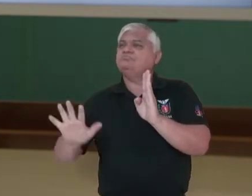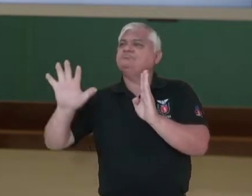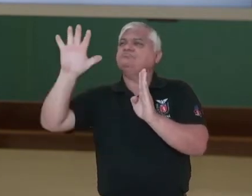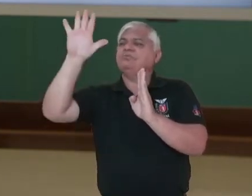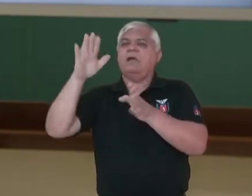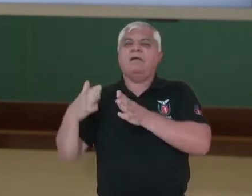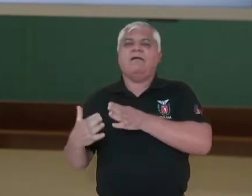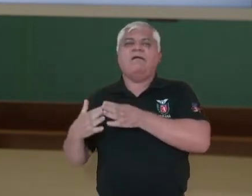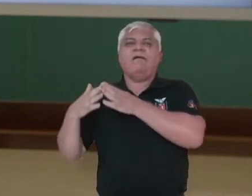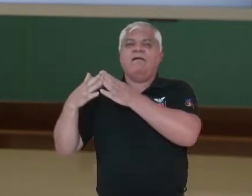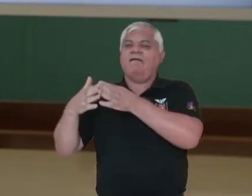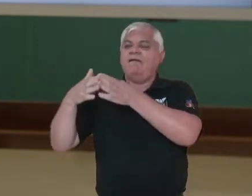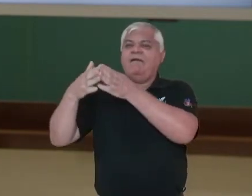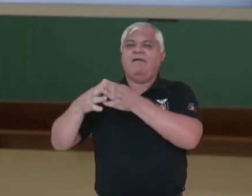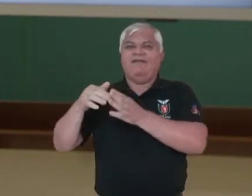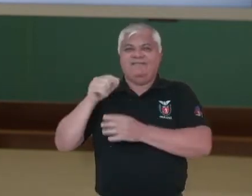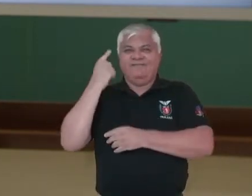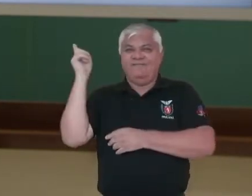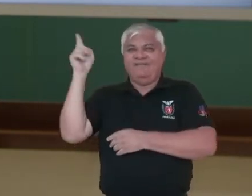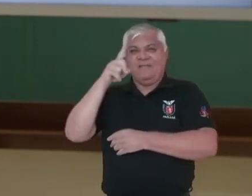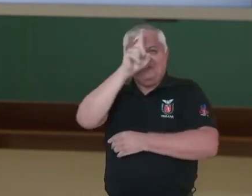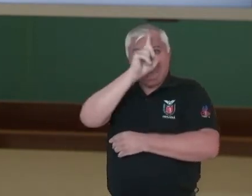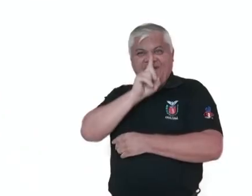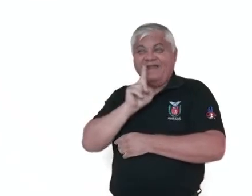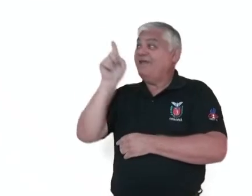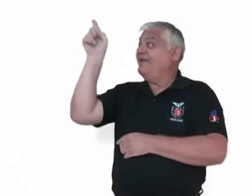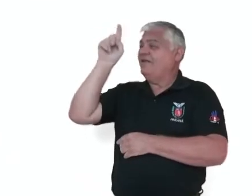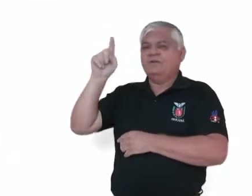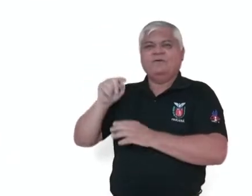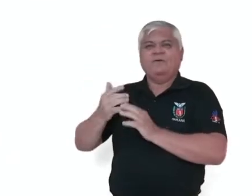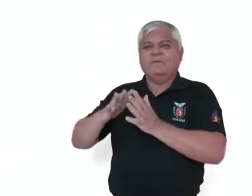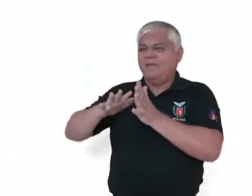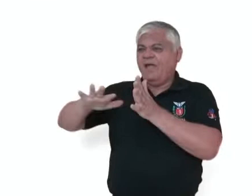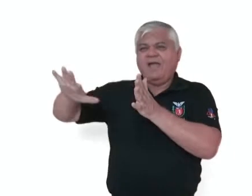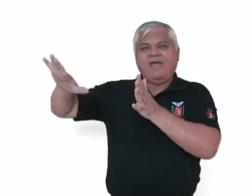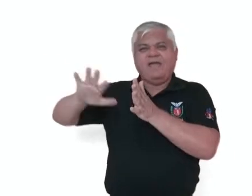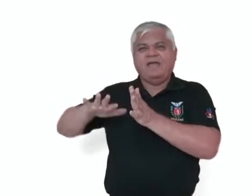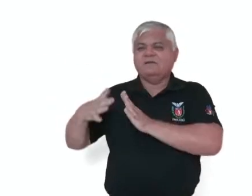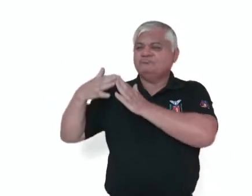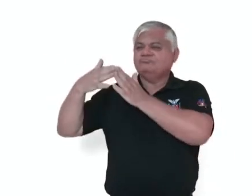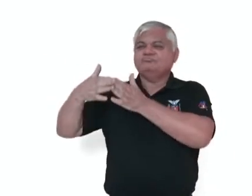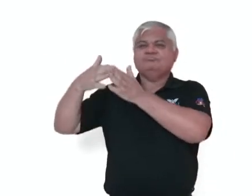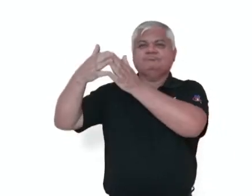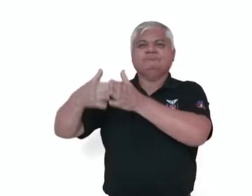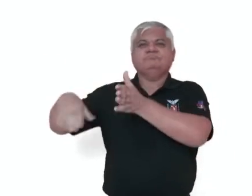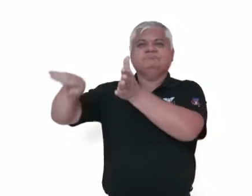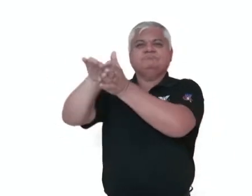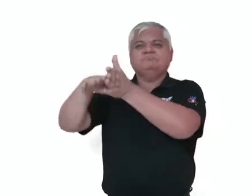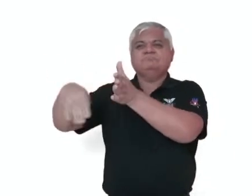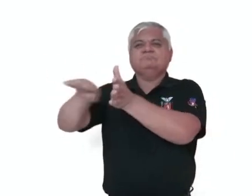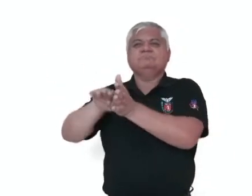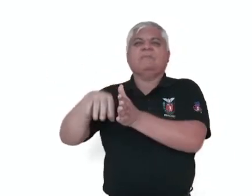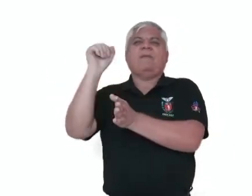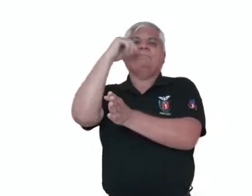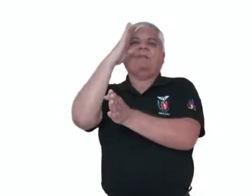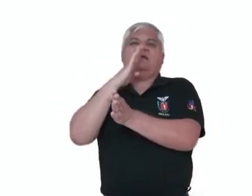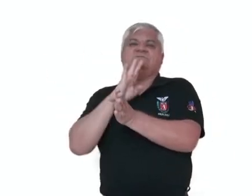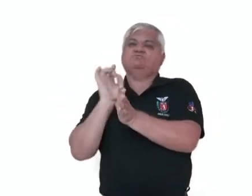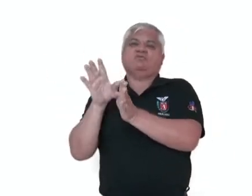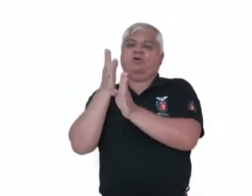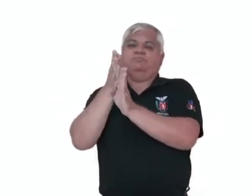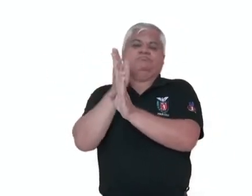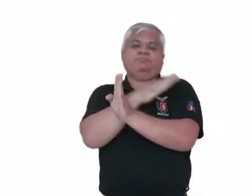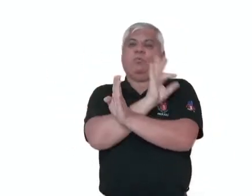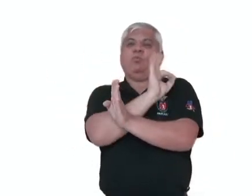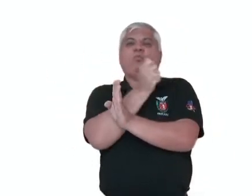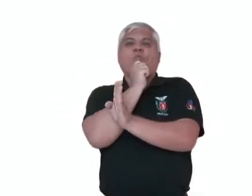somente essa parte em amarelo aqui no nosso mapa é que indicava as terras brasileiras ou as terras de